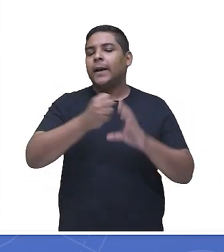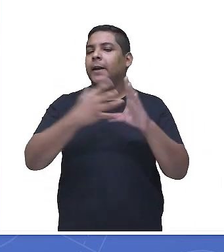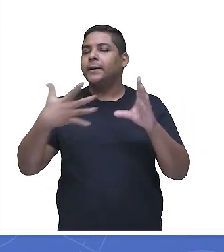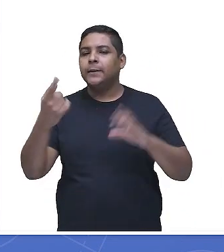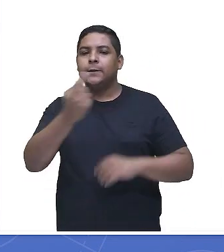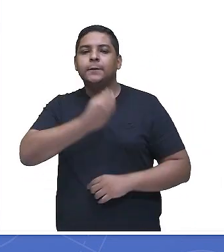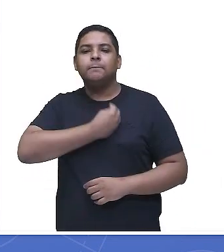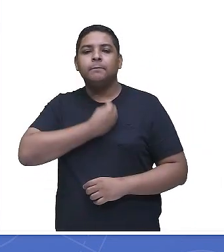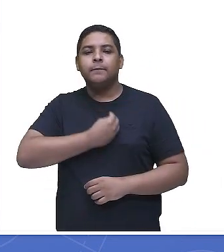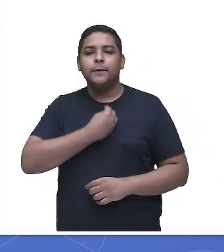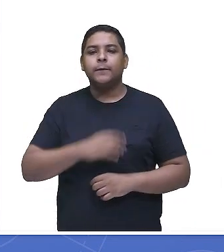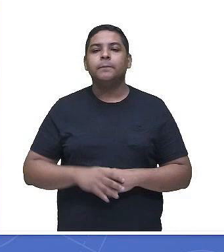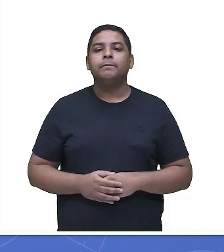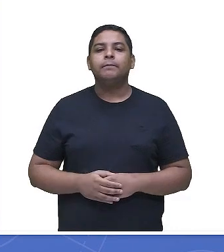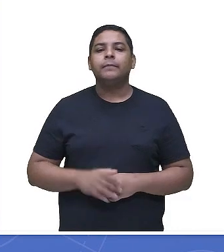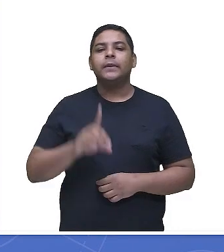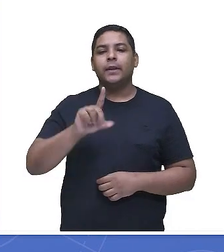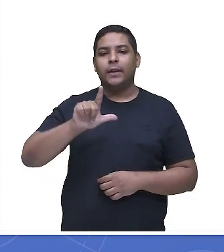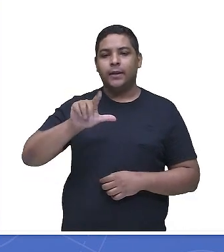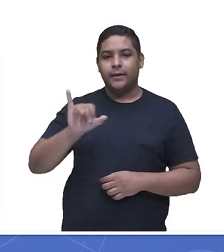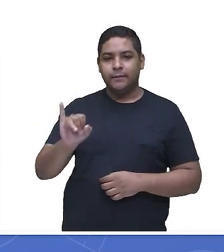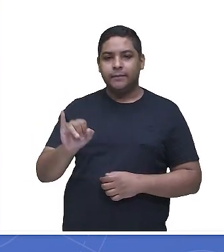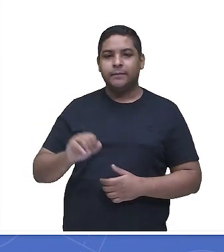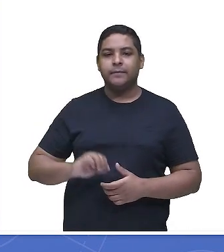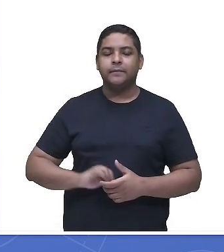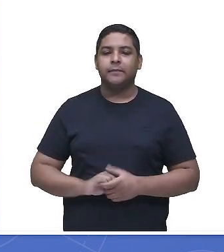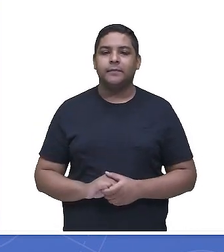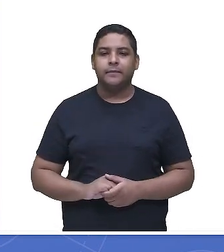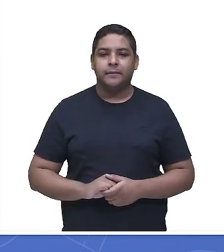bastante. Vamos para a nossa dinâmica local?